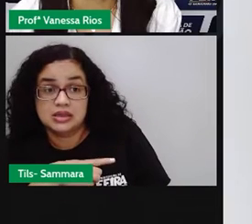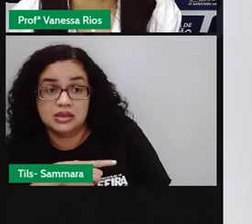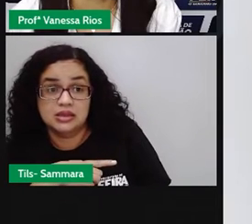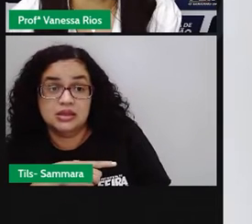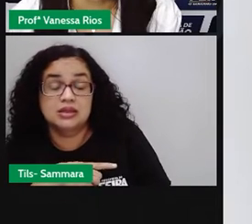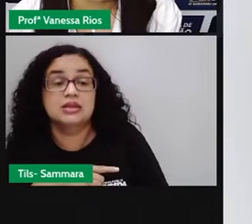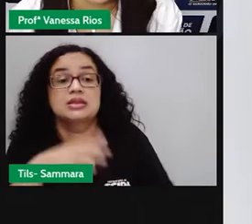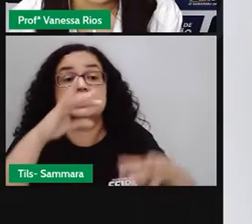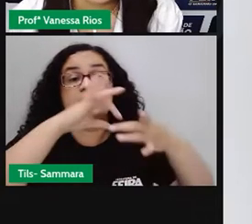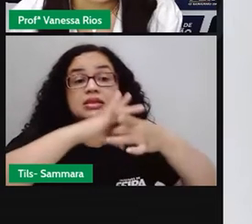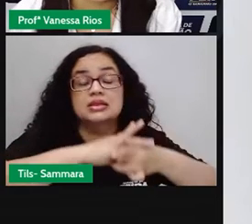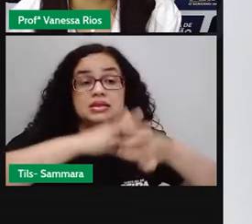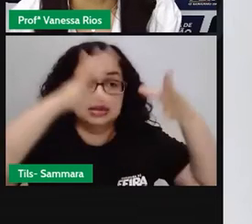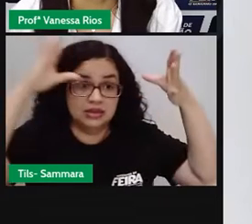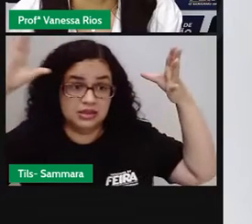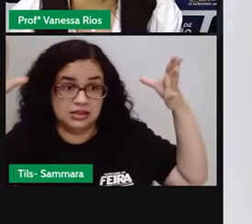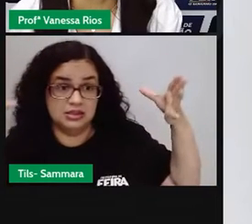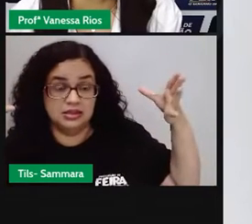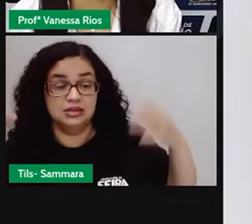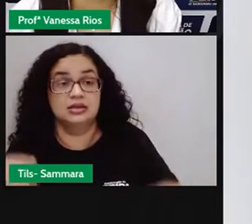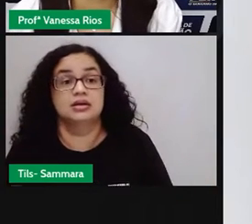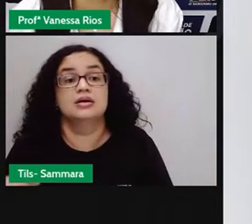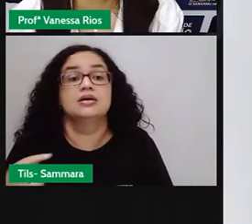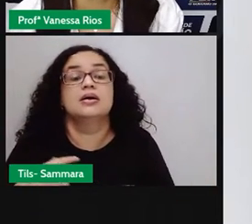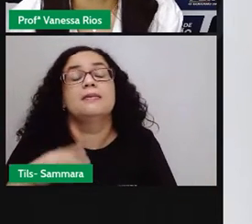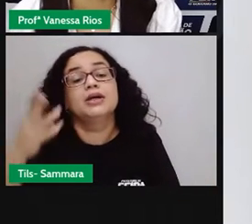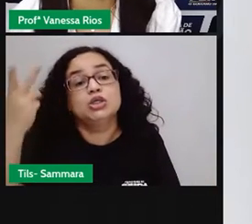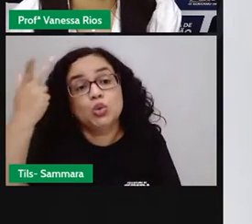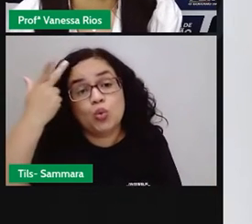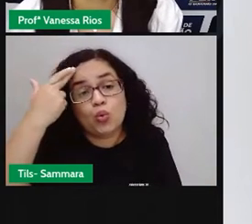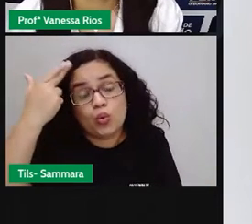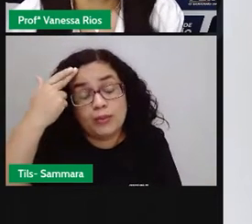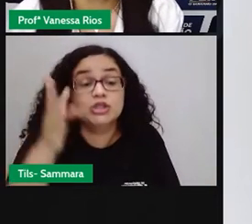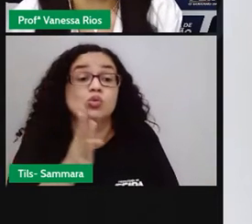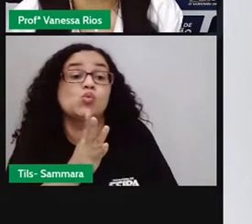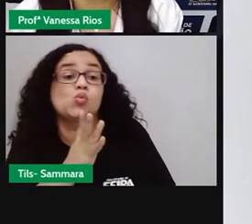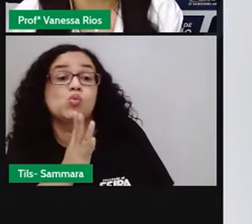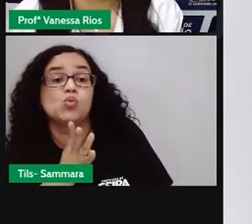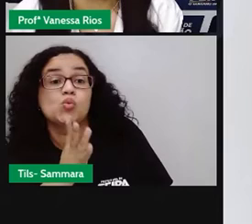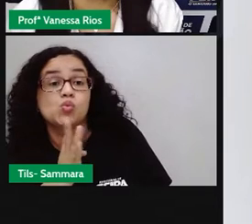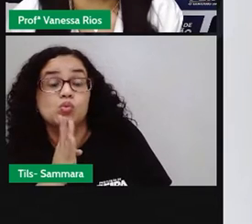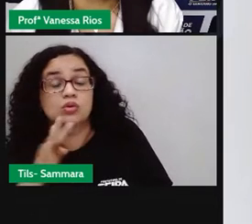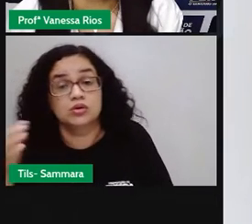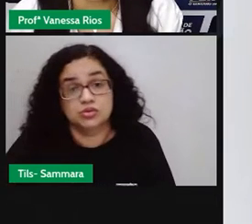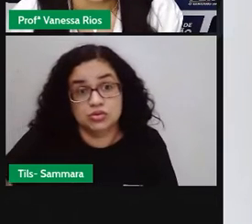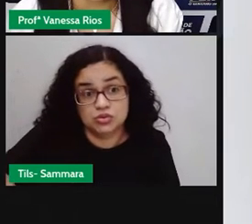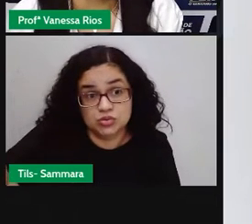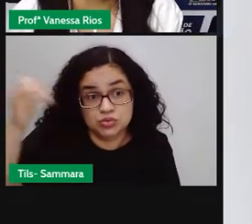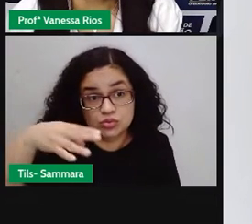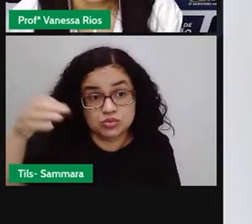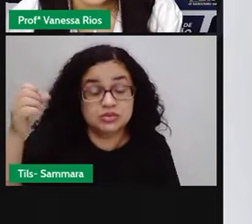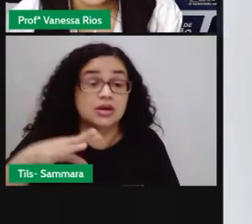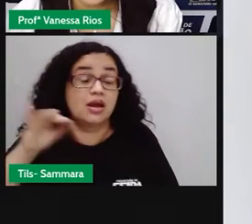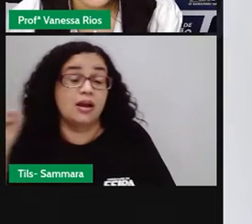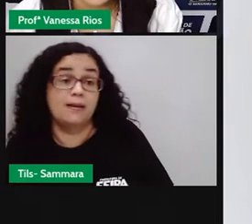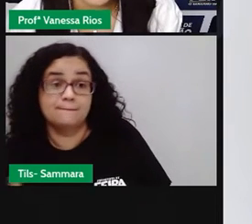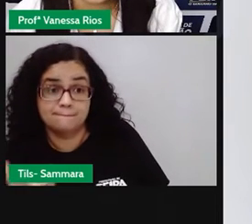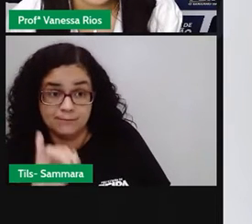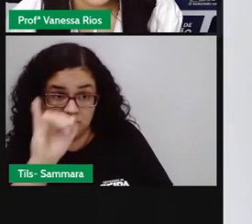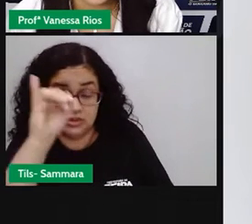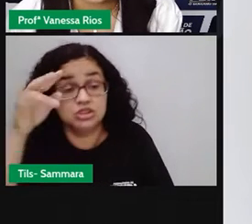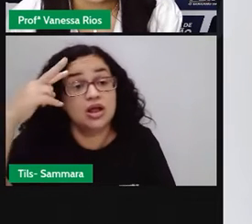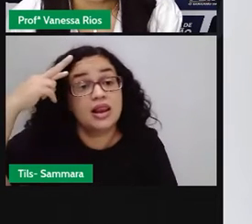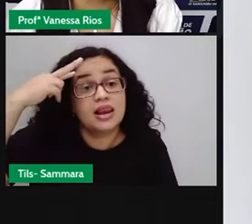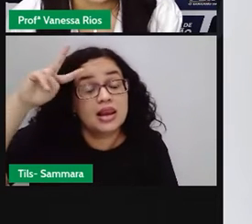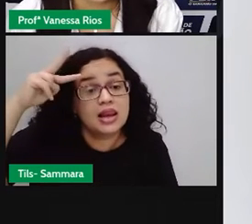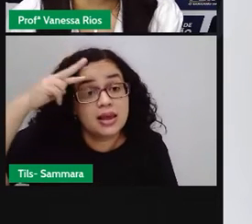exercício da democracia mais comum, mais conhecido aí atualmente. É importante a gente